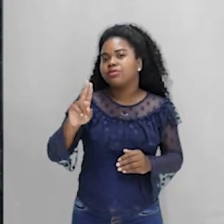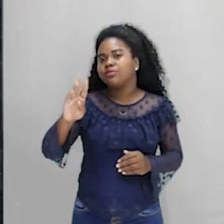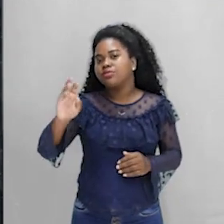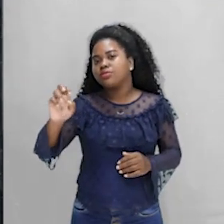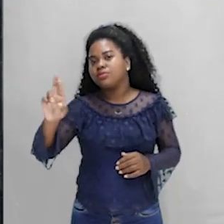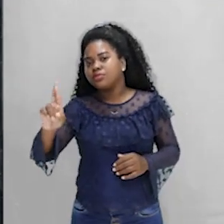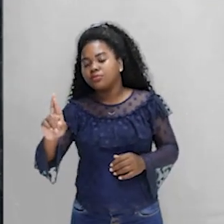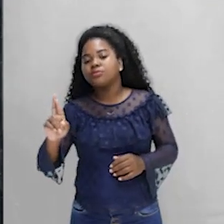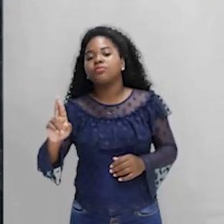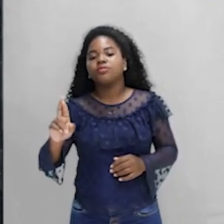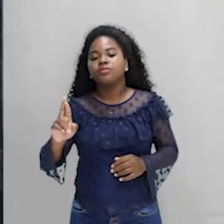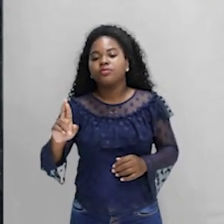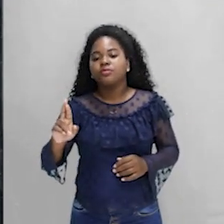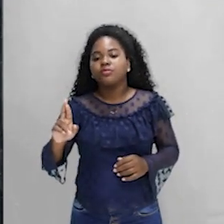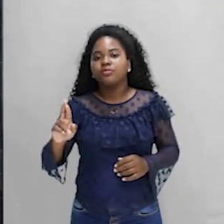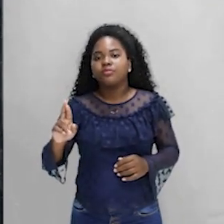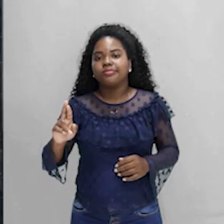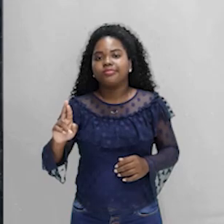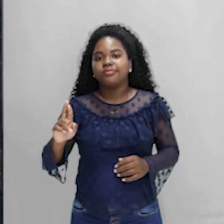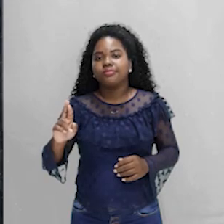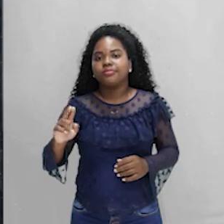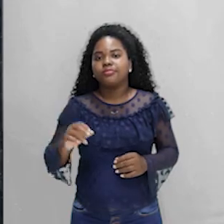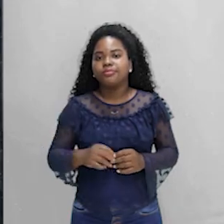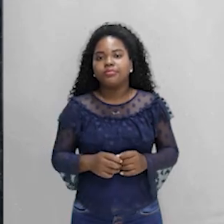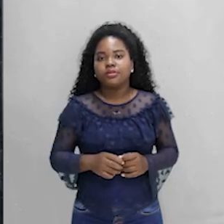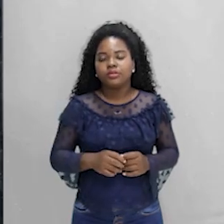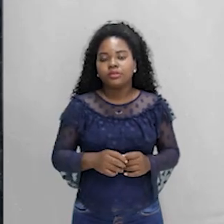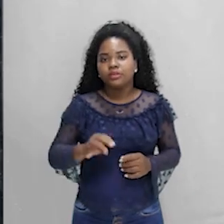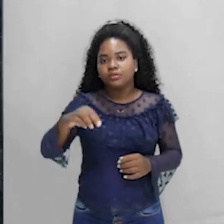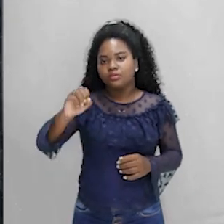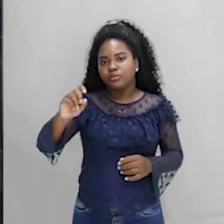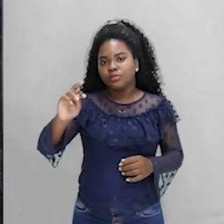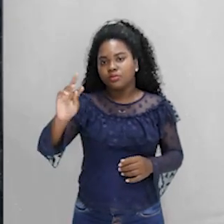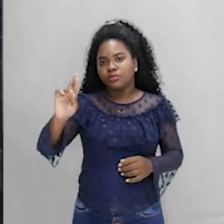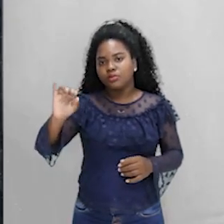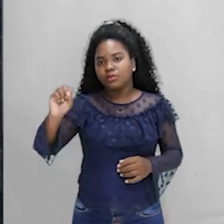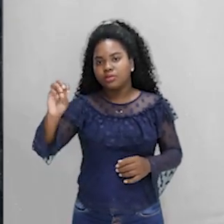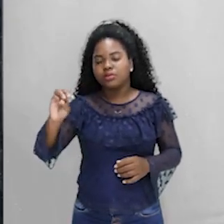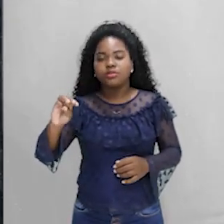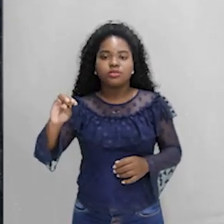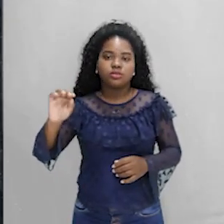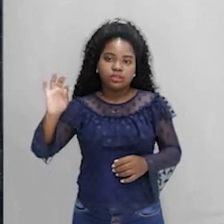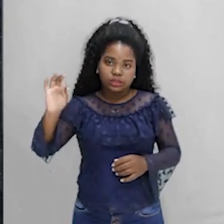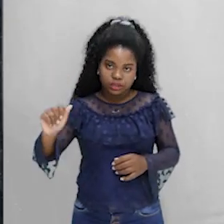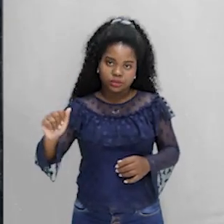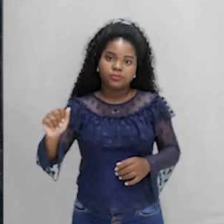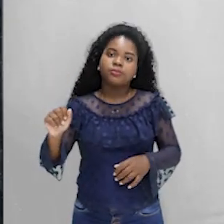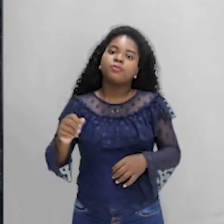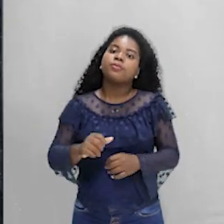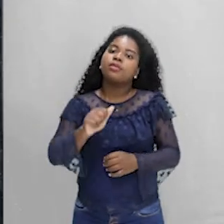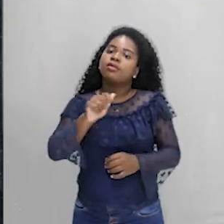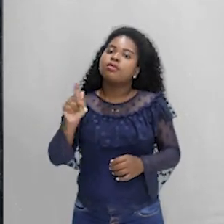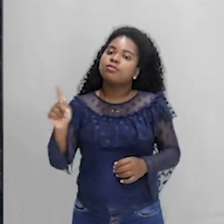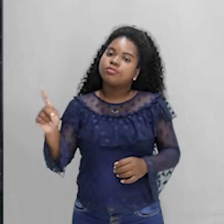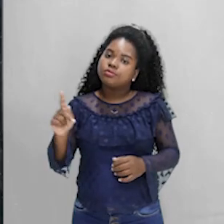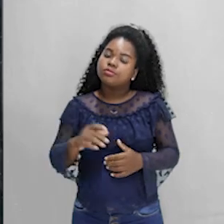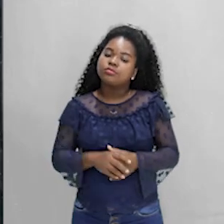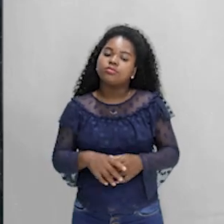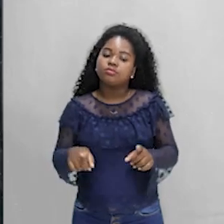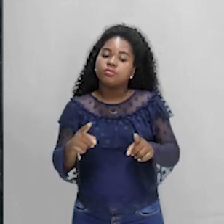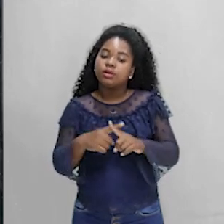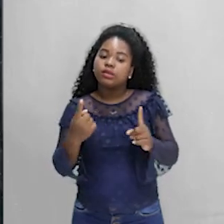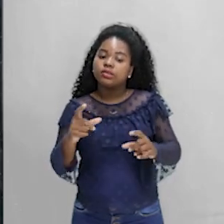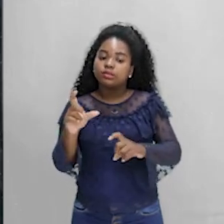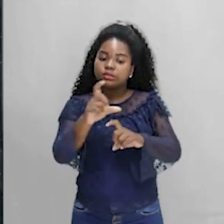né, de motoristas de aplicativo do que taxistas. Então, é uma coisa atual. Mas a charge